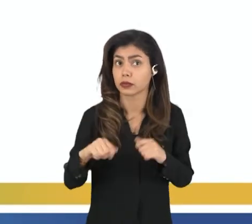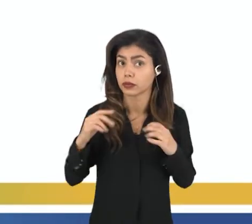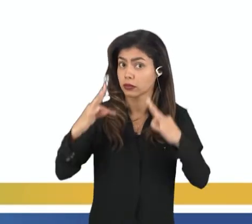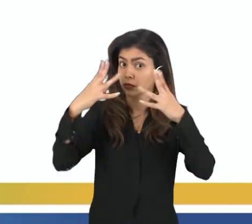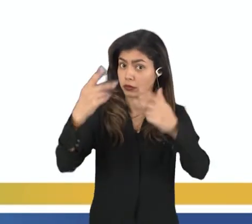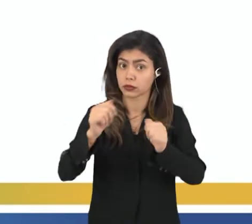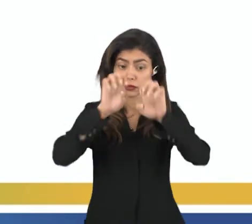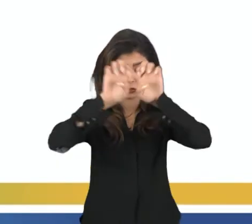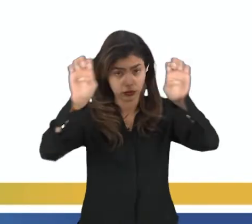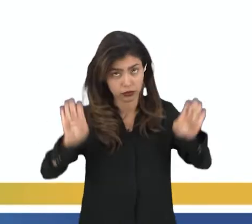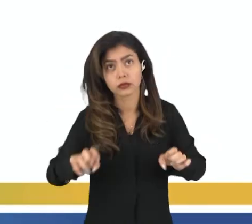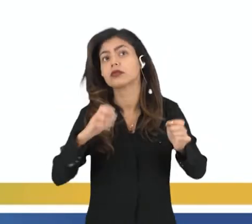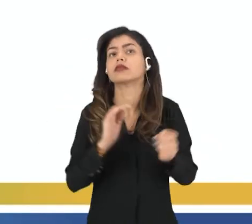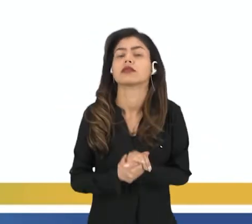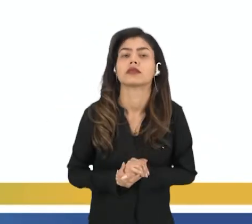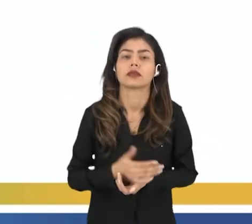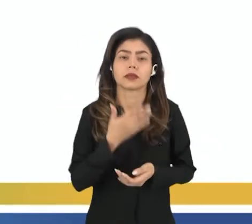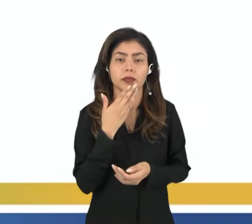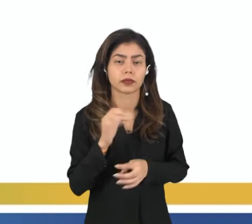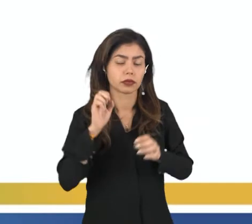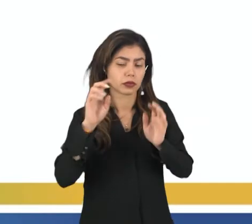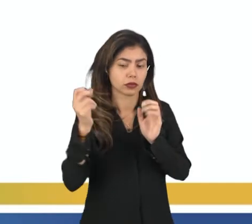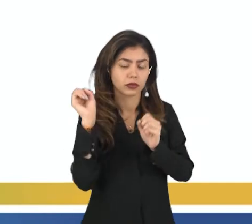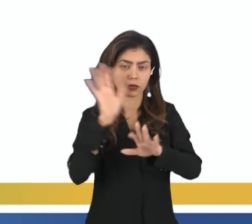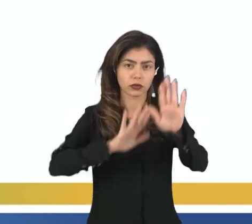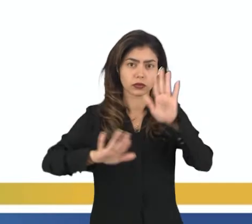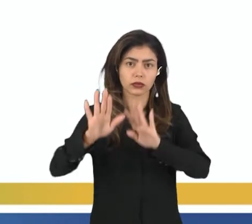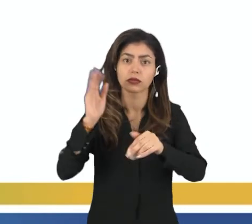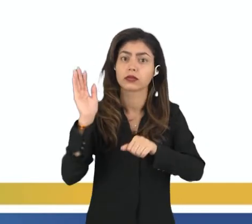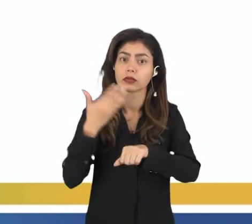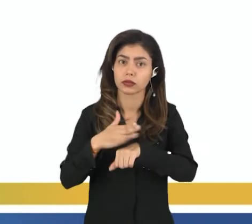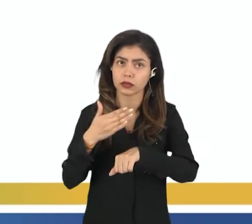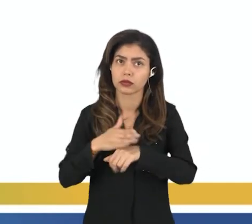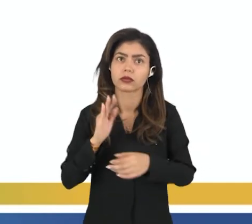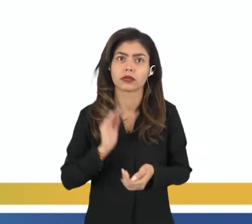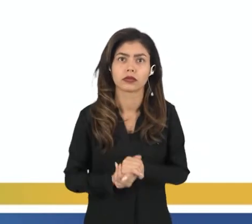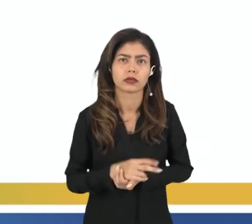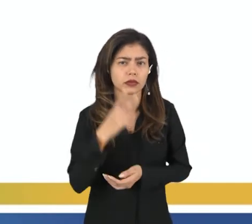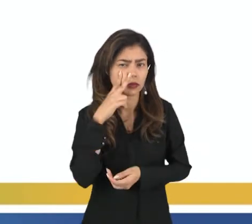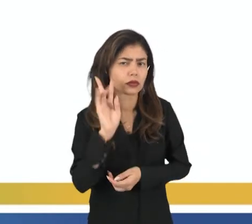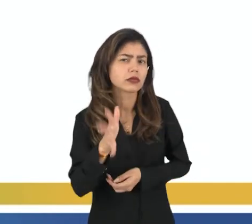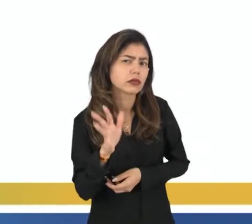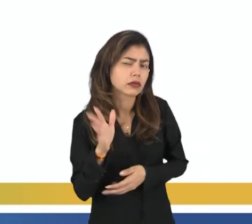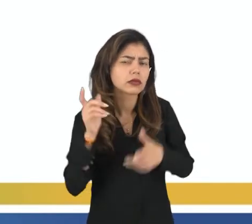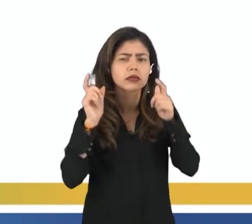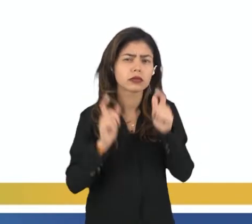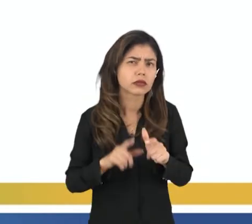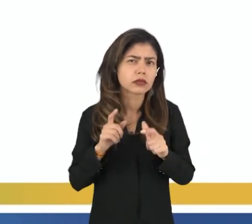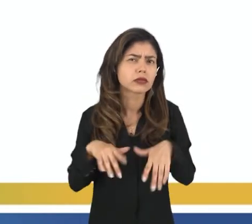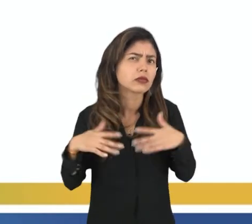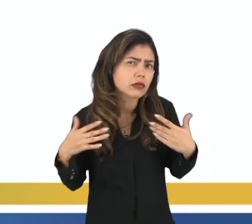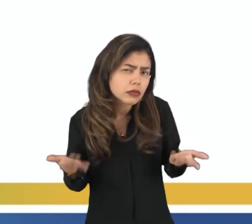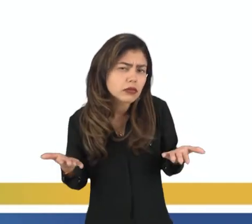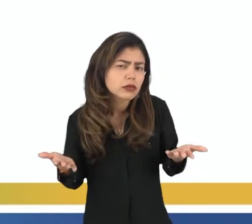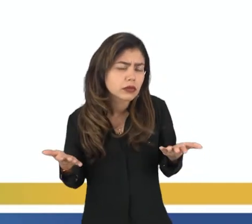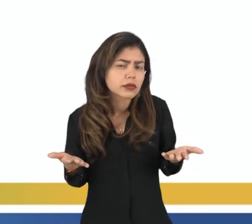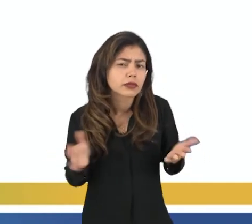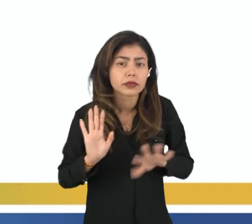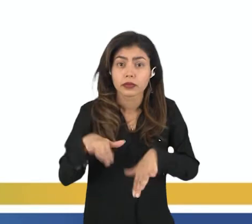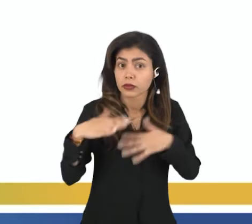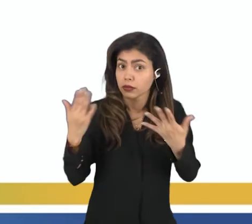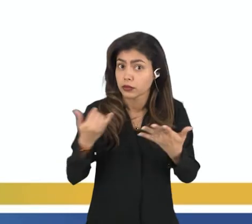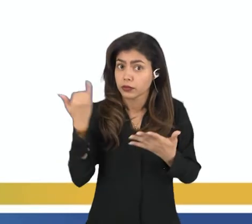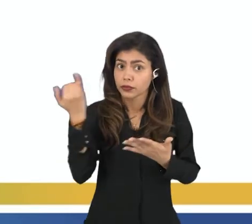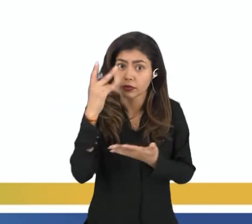toda a estrutura, né, que é previamente montada e testada. Já viram alguma instalação dessas? Aonde, né? Onde? Quais são